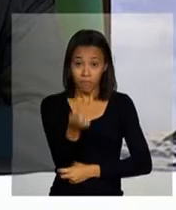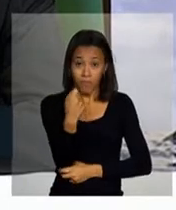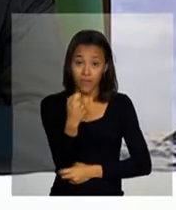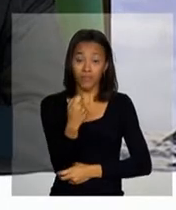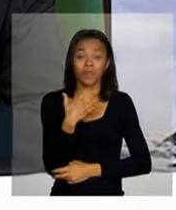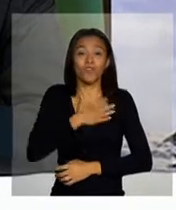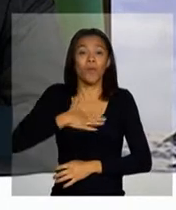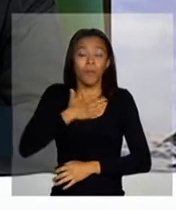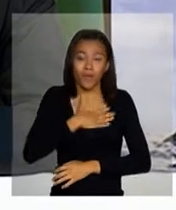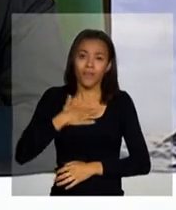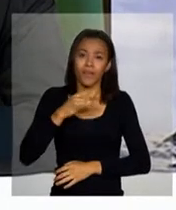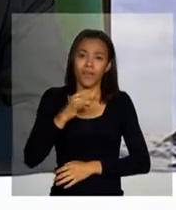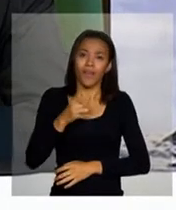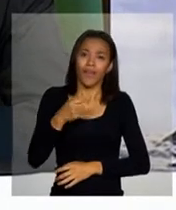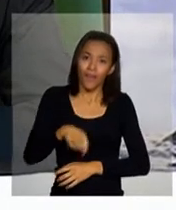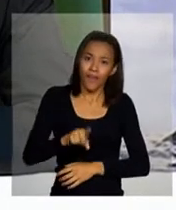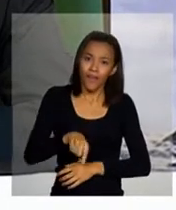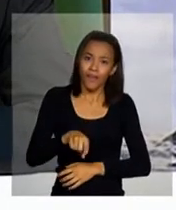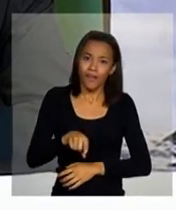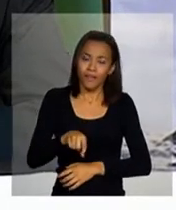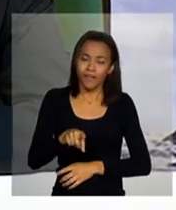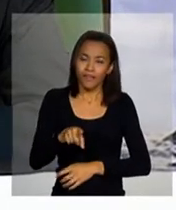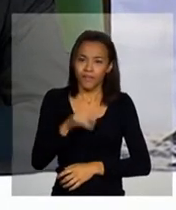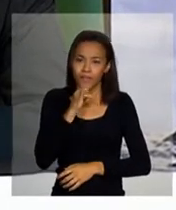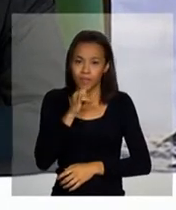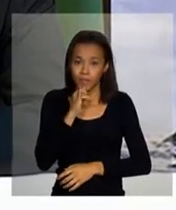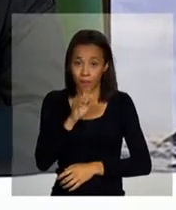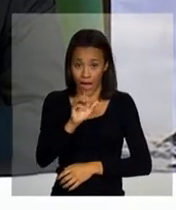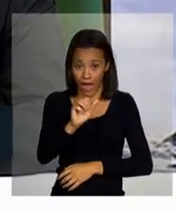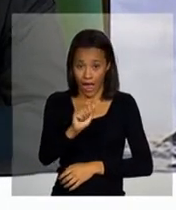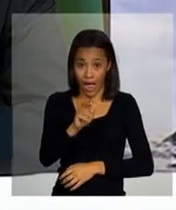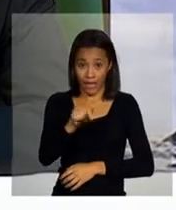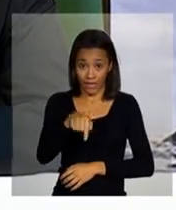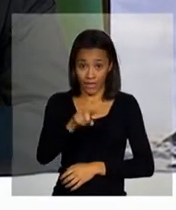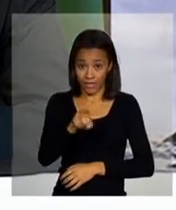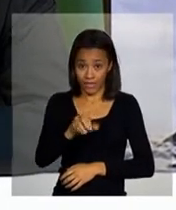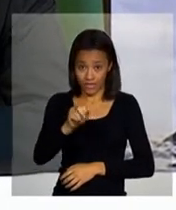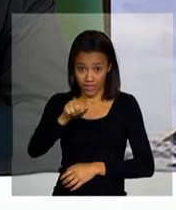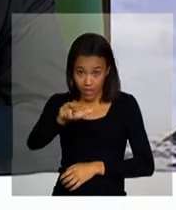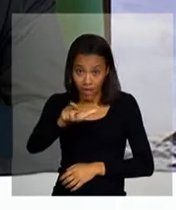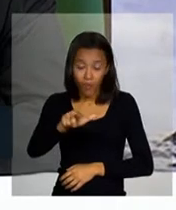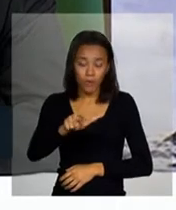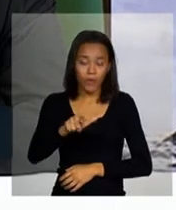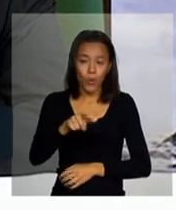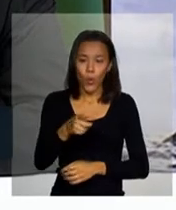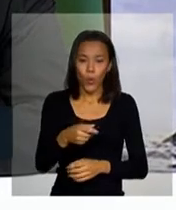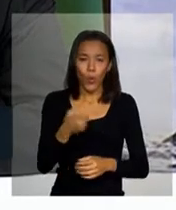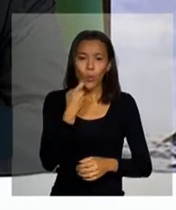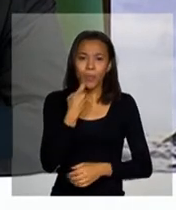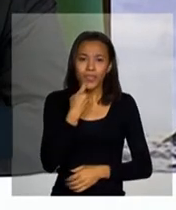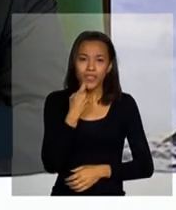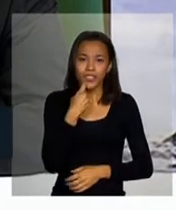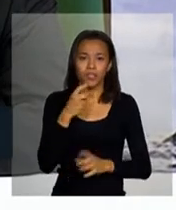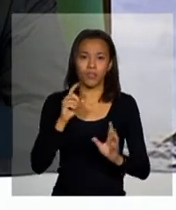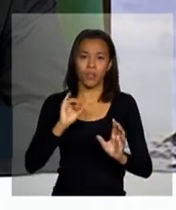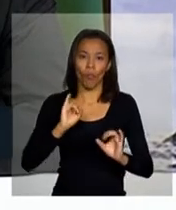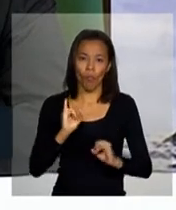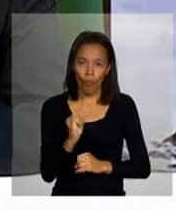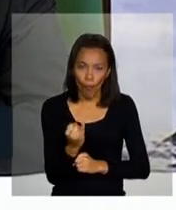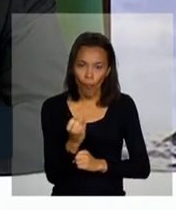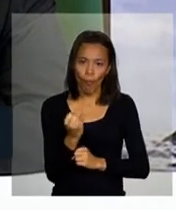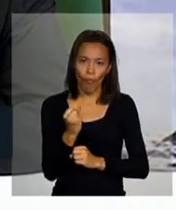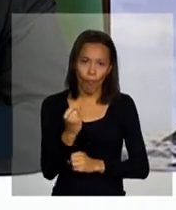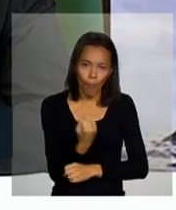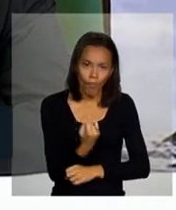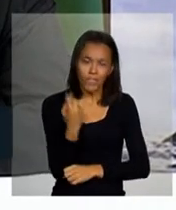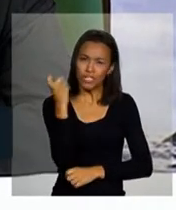numa estratégia de sobrevivência. Como ele pesca cada vez, o peixe está cada vez mais magro, mais